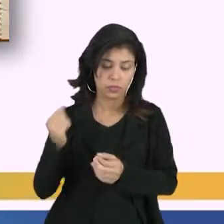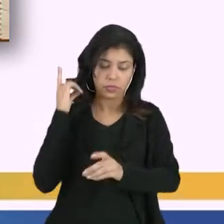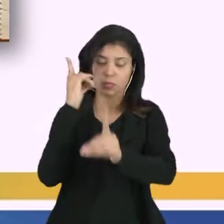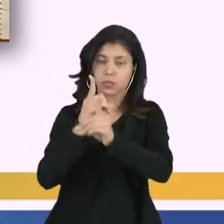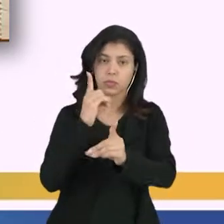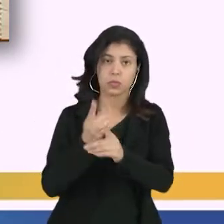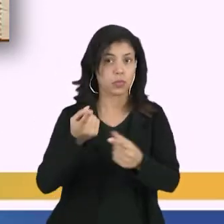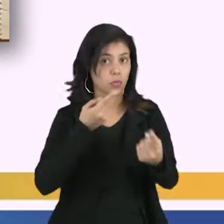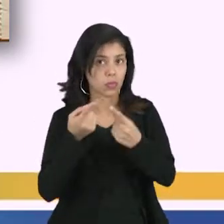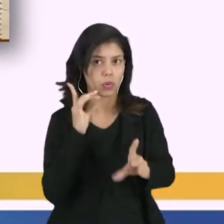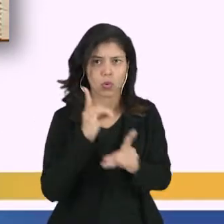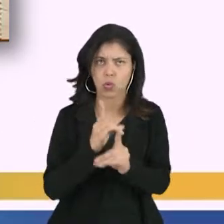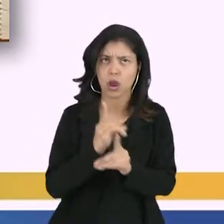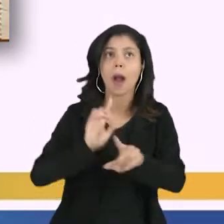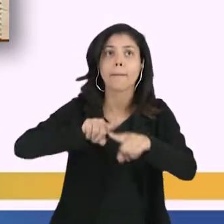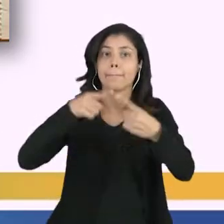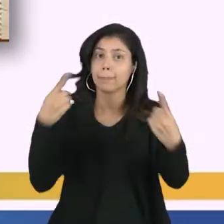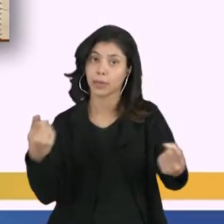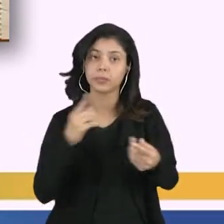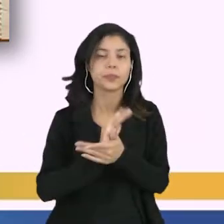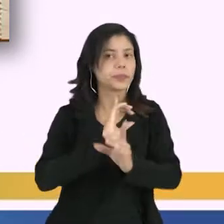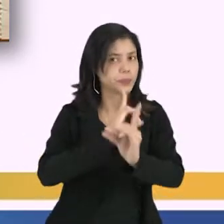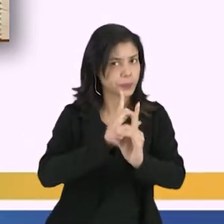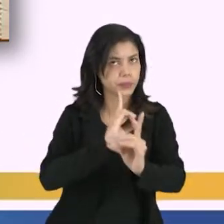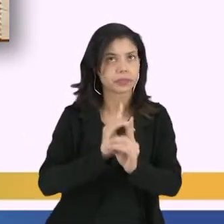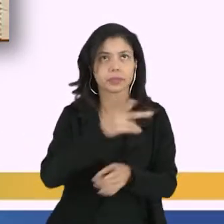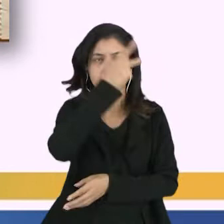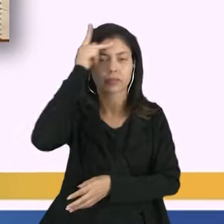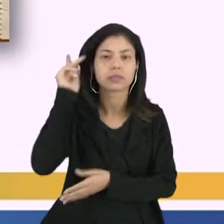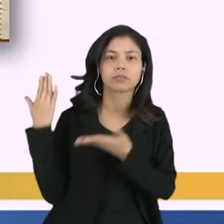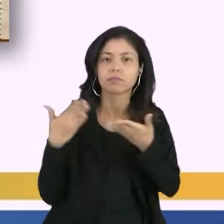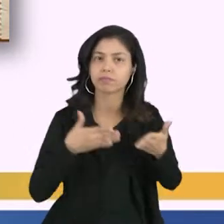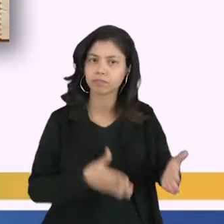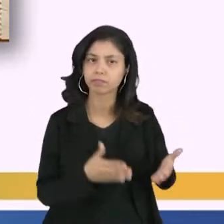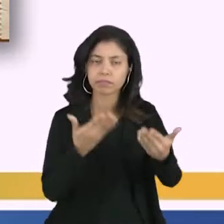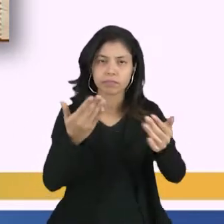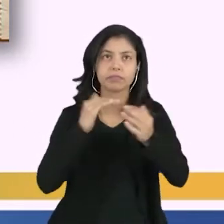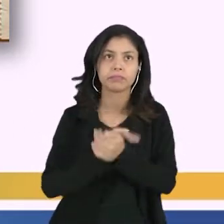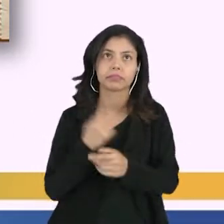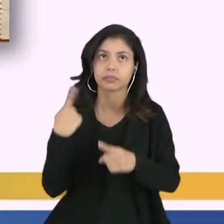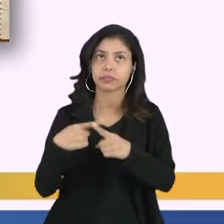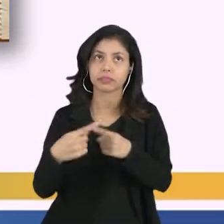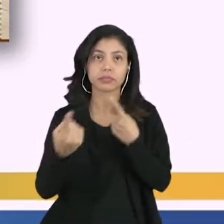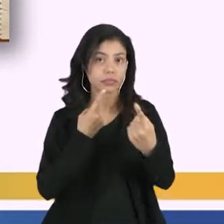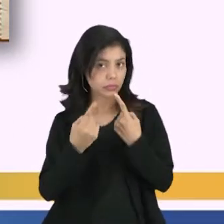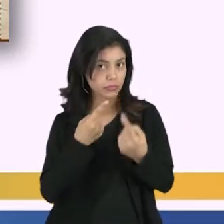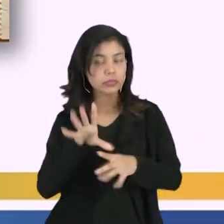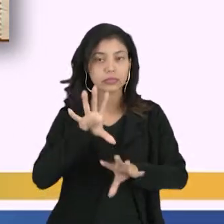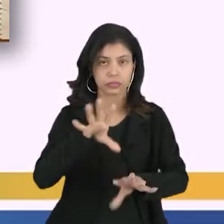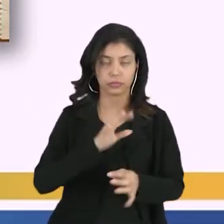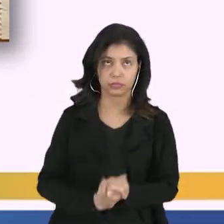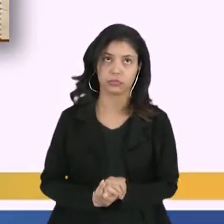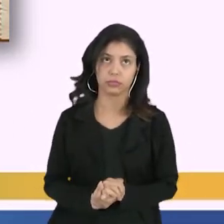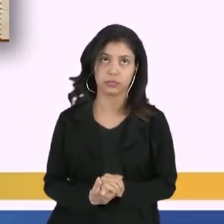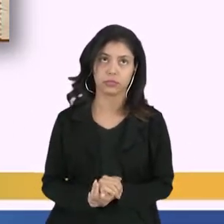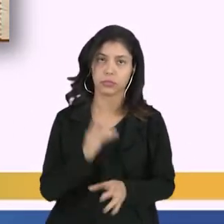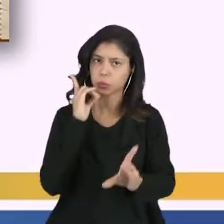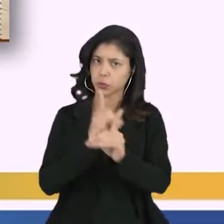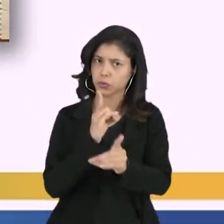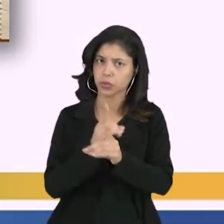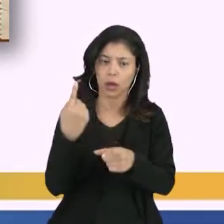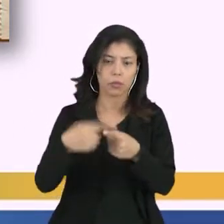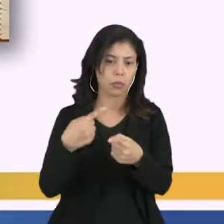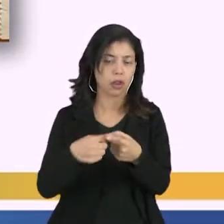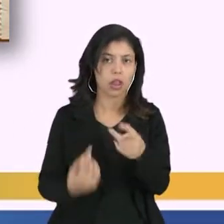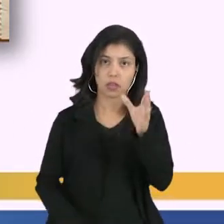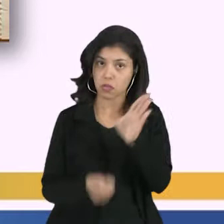né, não descobertas, mas encontradas, as pessoas chegaram nela, porque a gente sempre discute isso, né, não foram descobertas porque